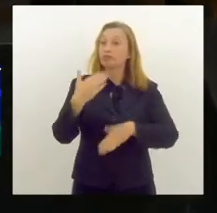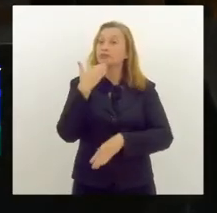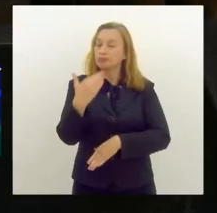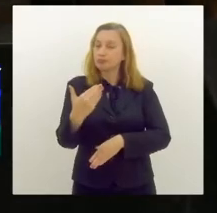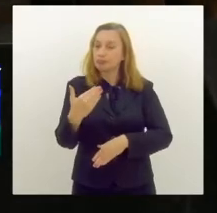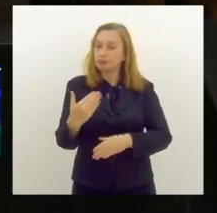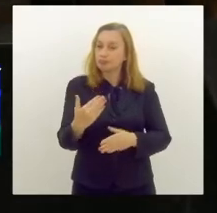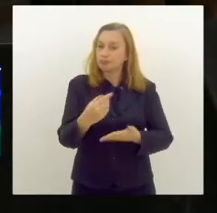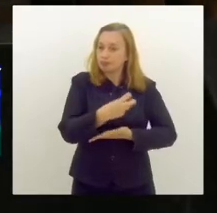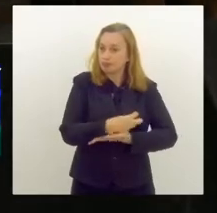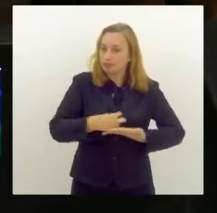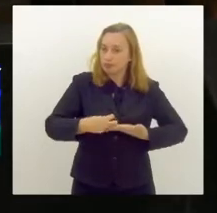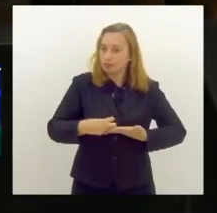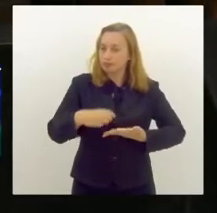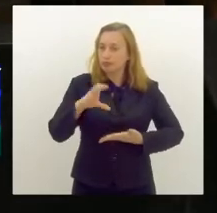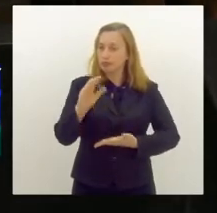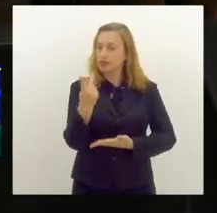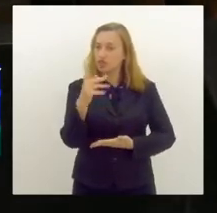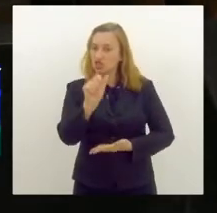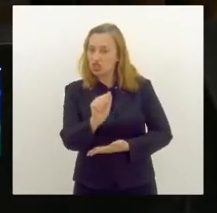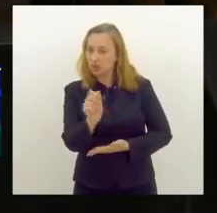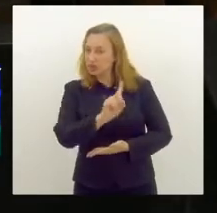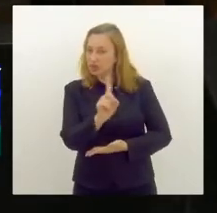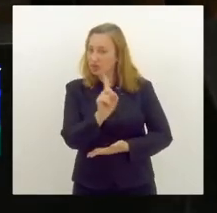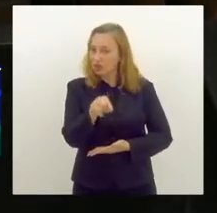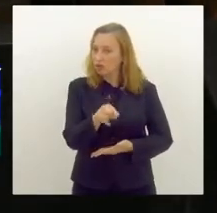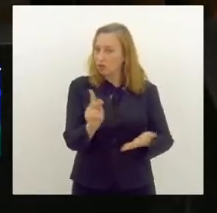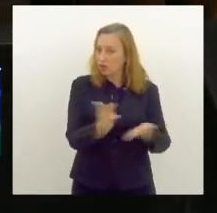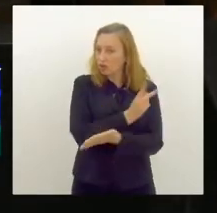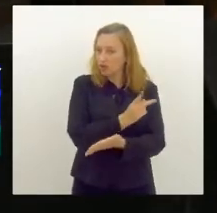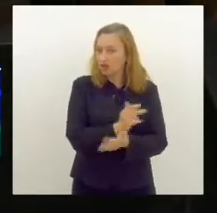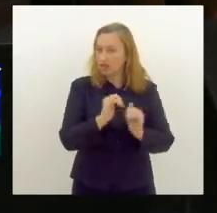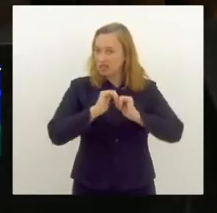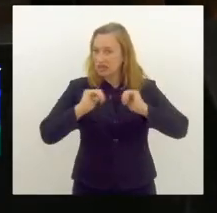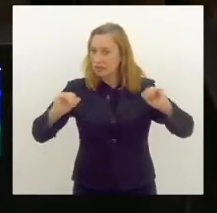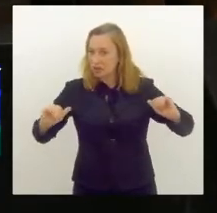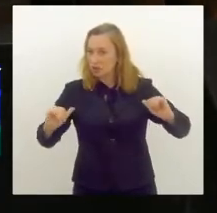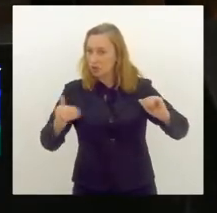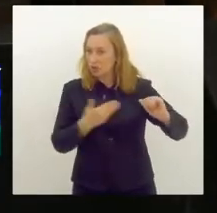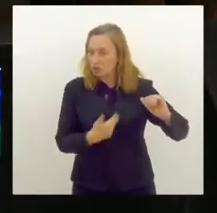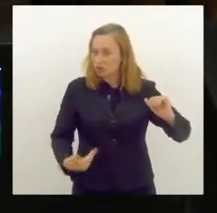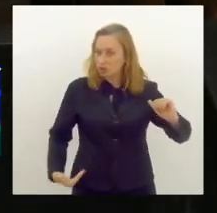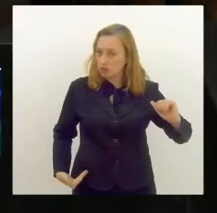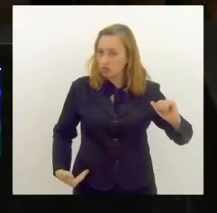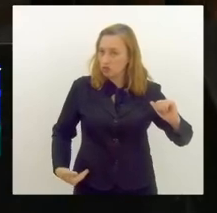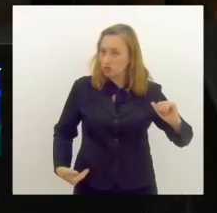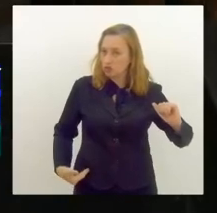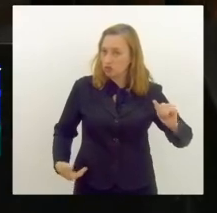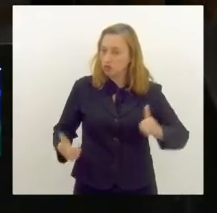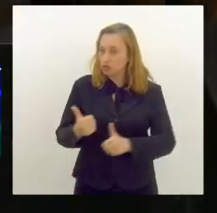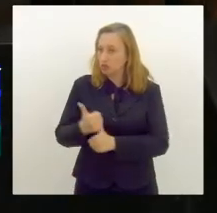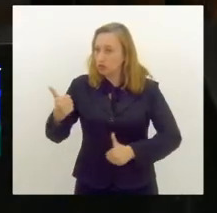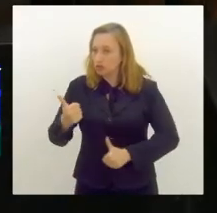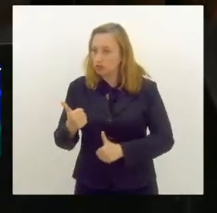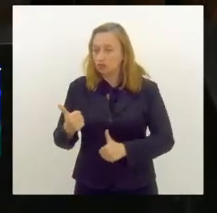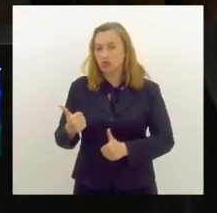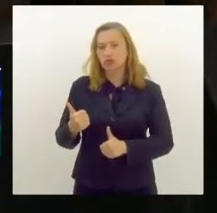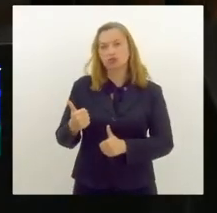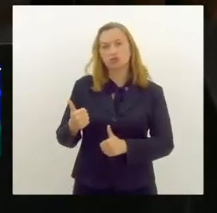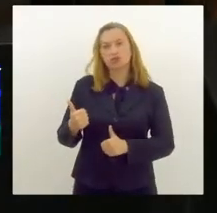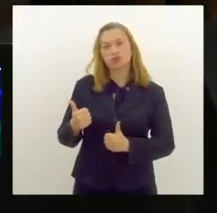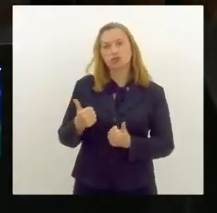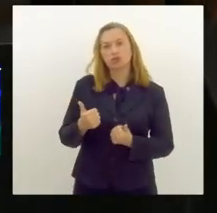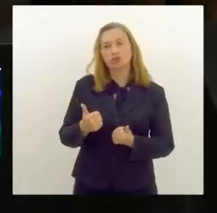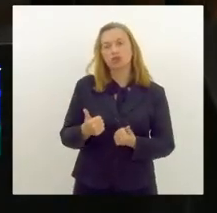o impeachment da chapa, e não foi essa, separou o governador Wilson Witzel do Cláudio Castro, não.